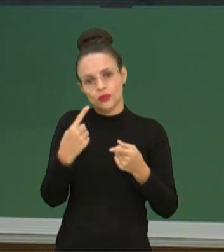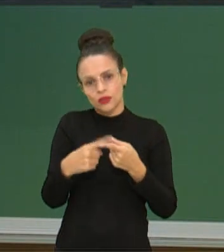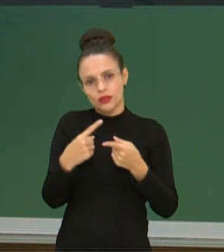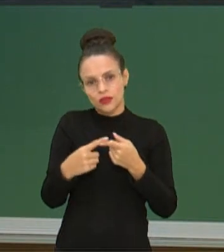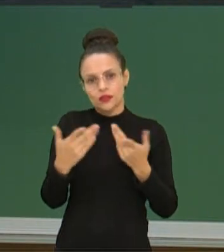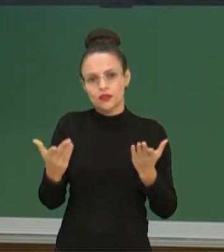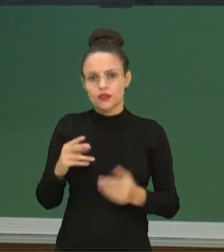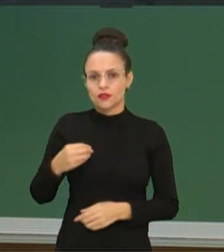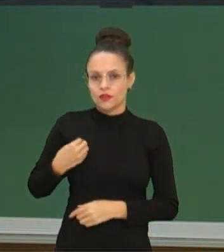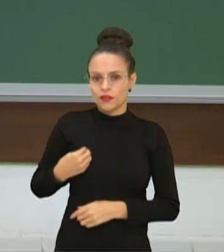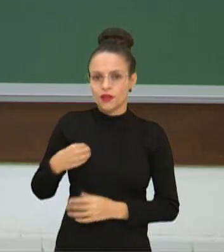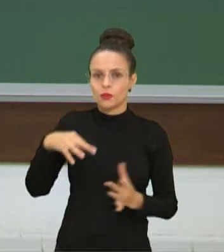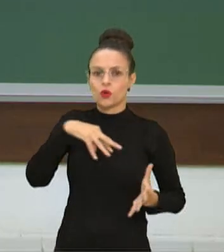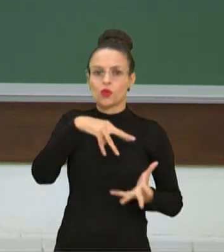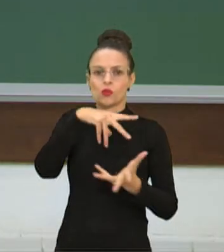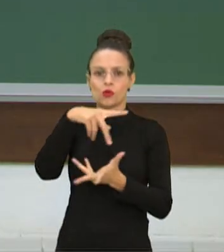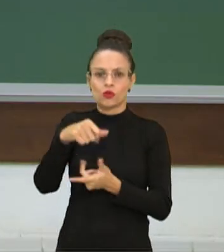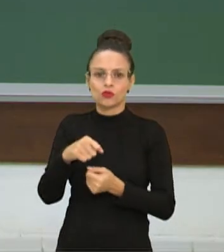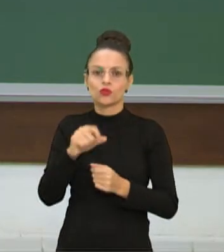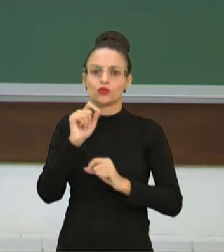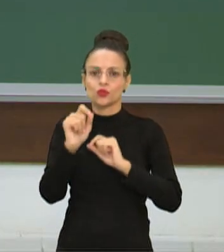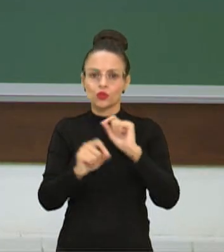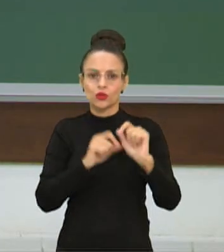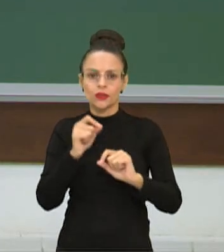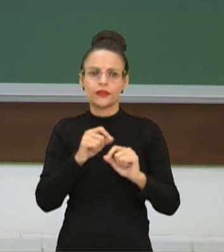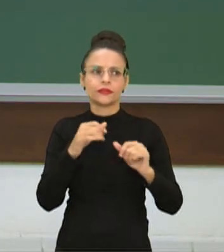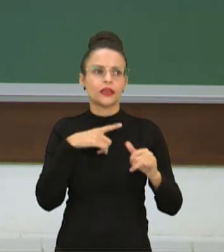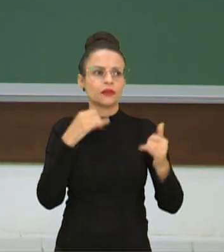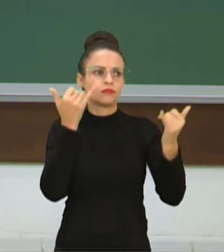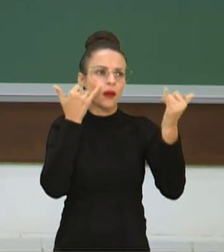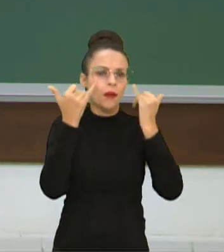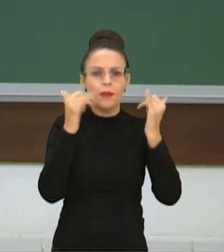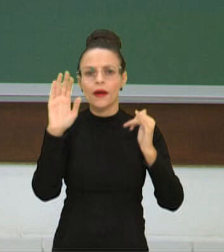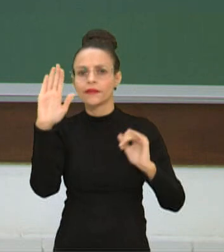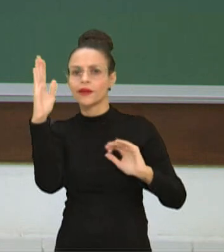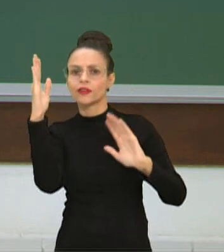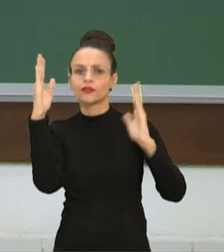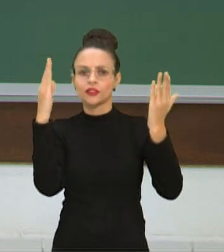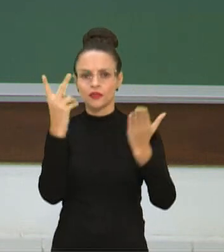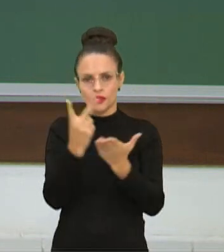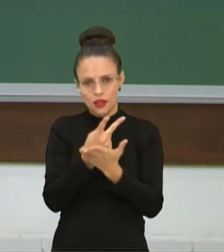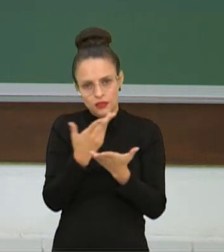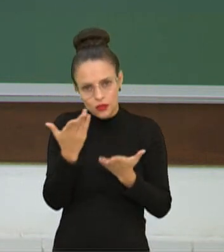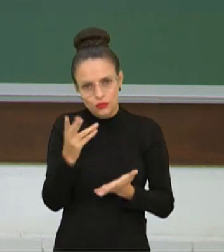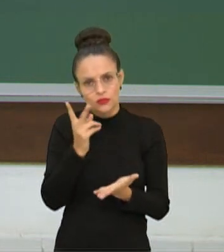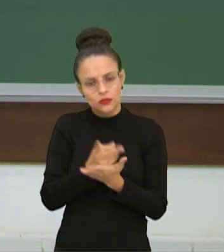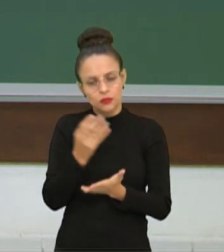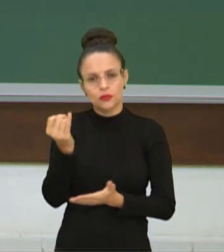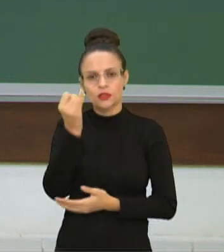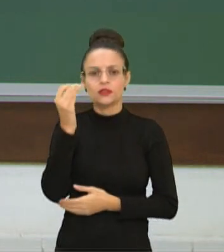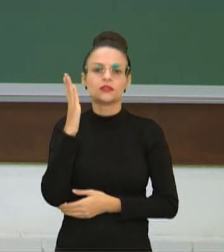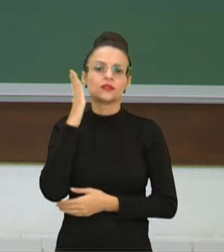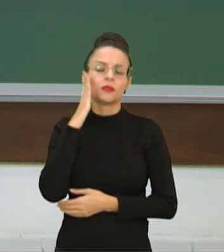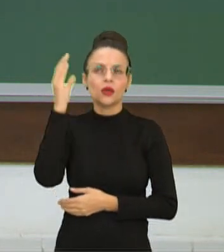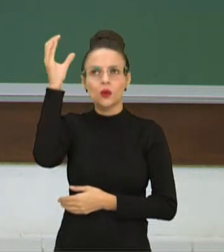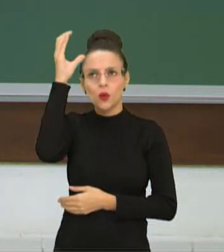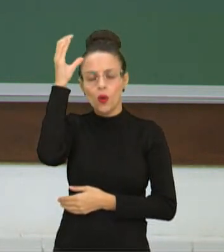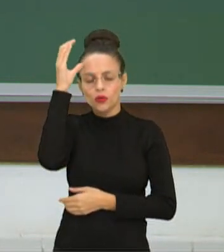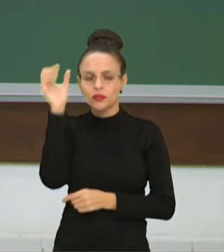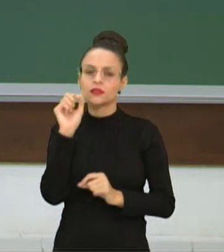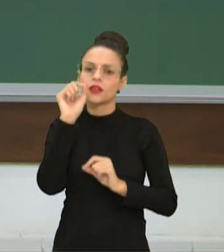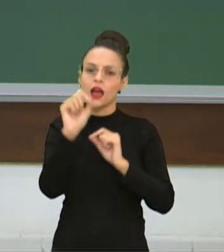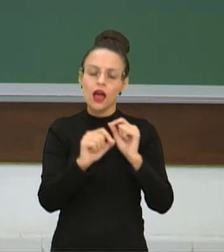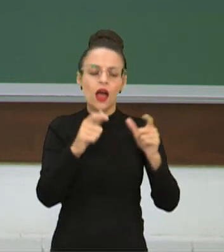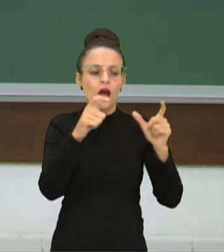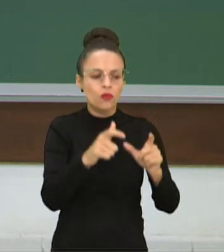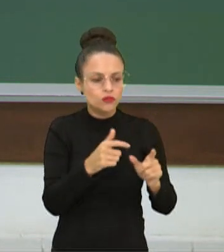afinal, vivemos num mundo onde não faltam notícias erradas e falsas. Então é sempre importante a gente ter consciência da onde você